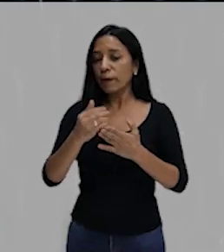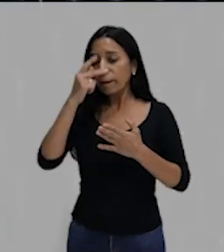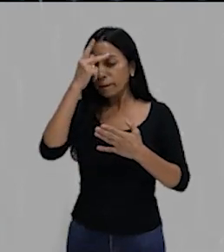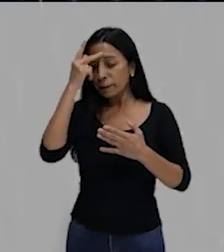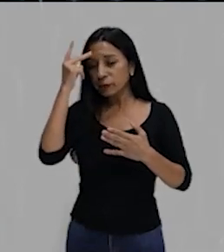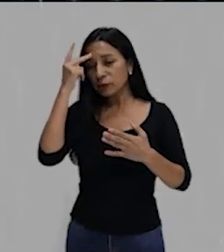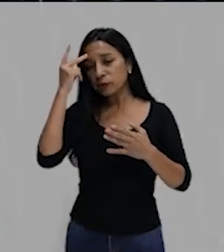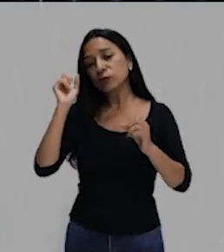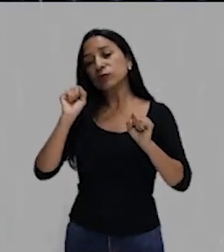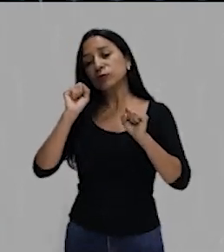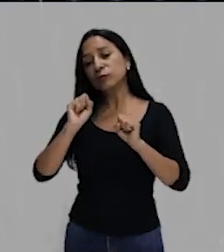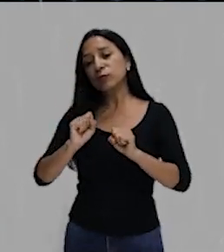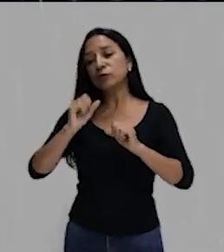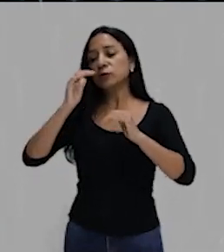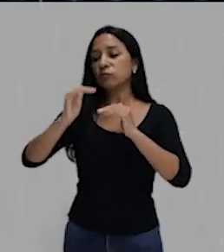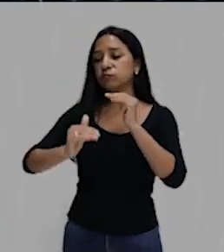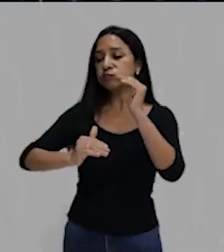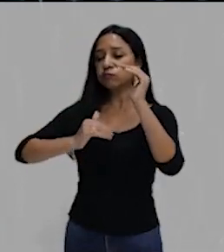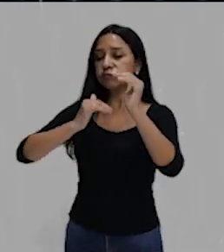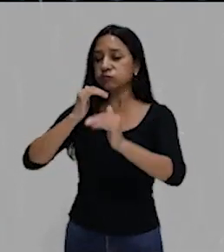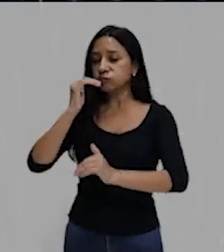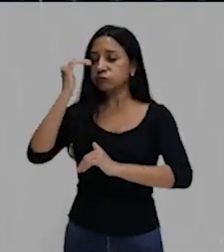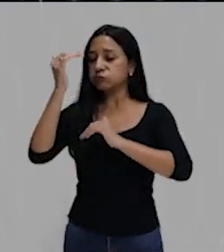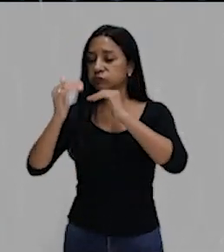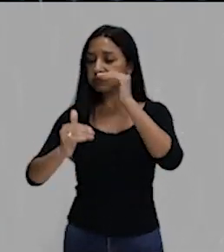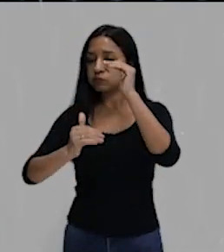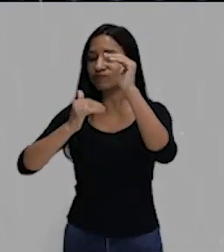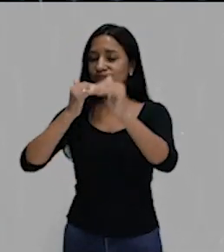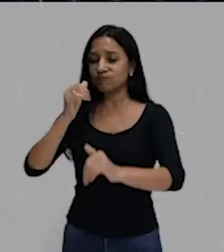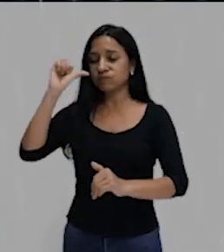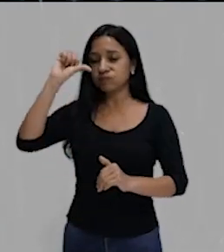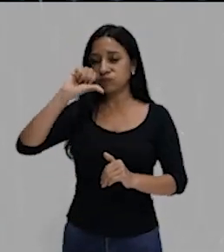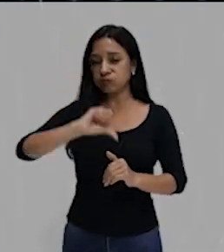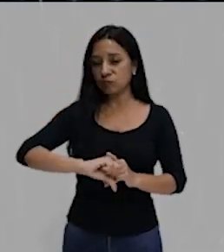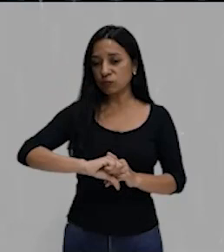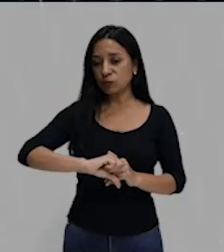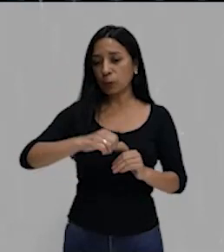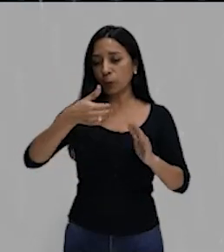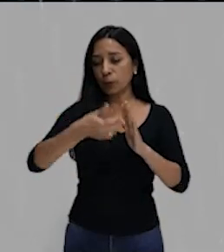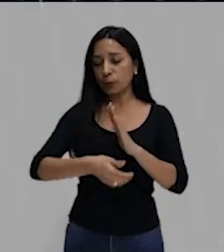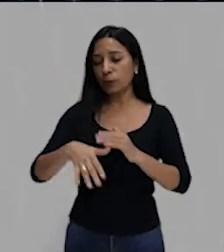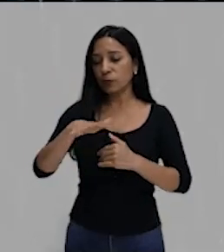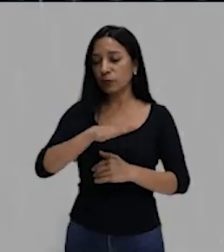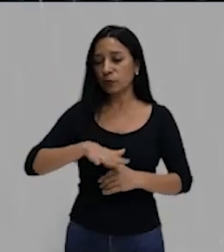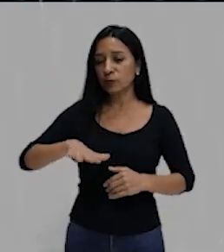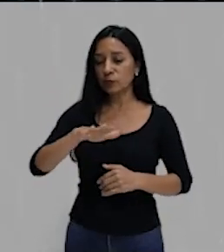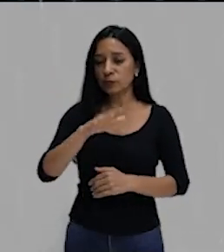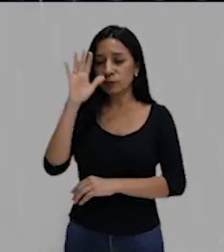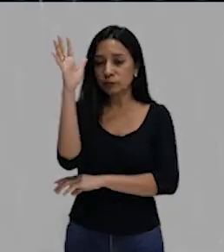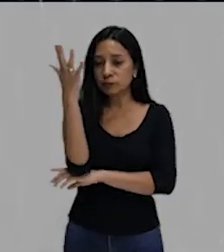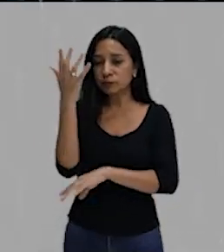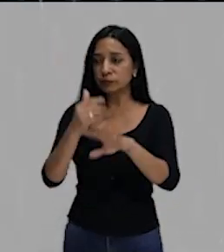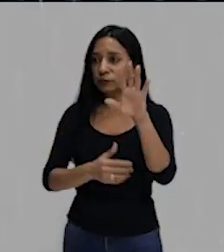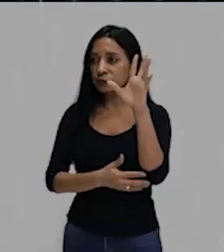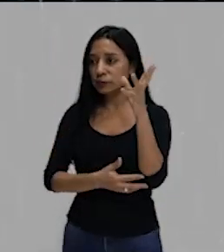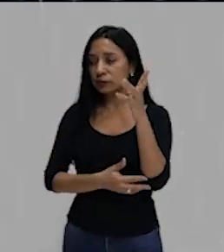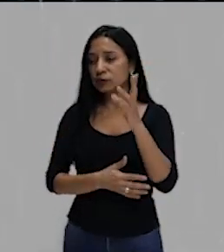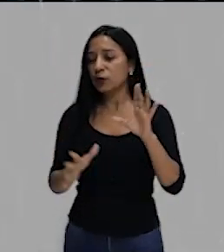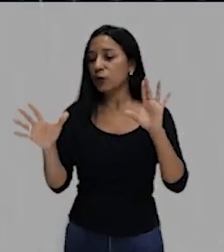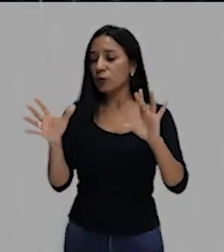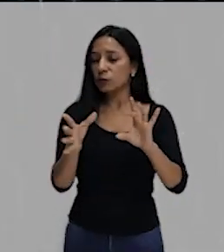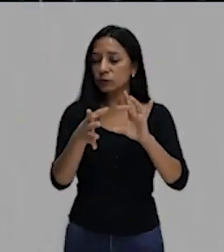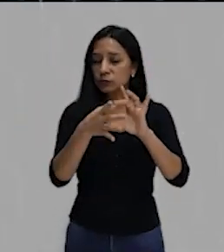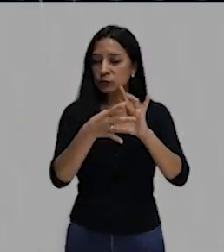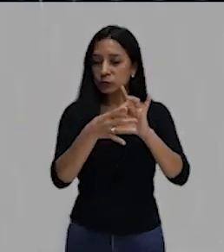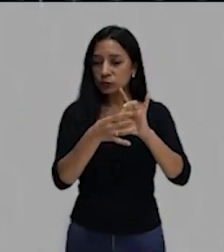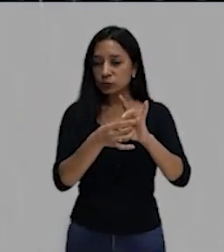pudesse cada vez mais piorar o processo de degradação ambiental. E atrelado a